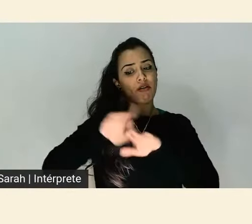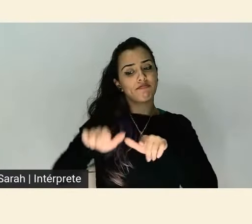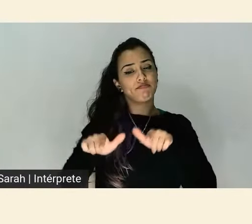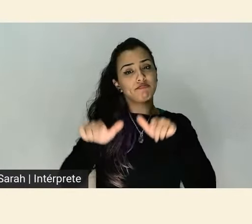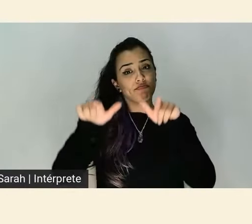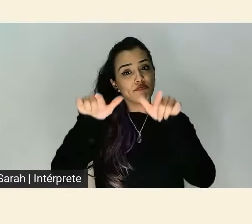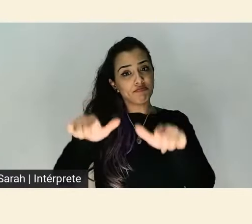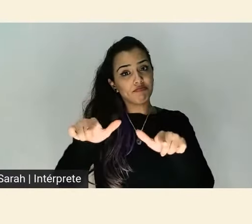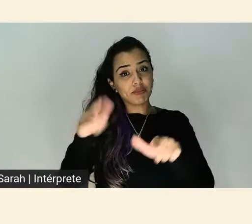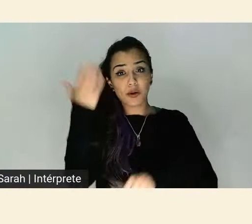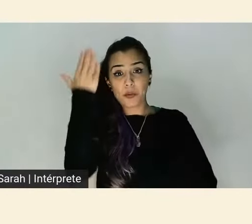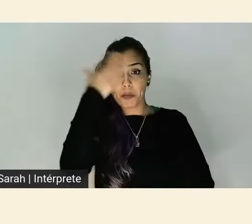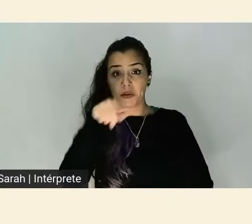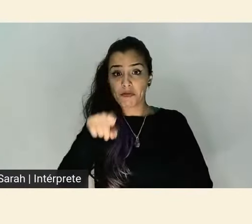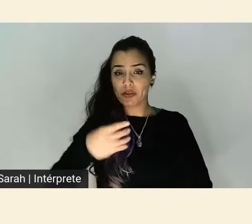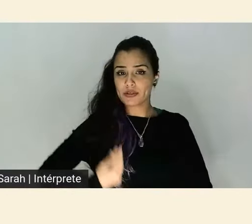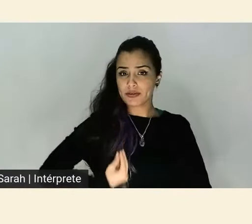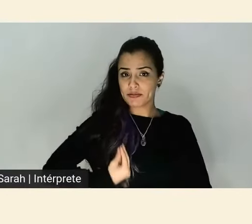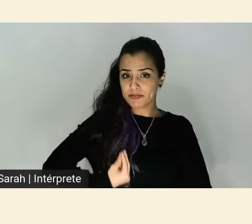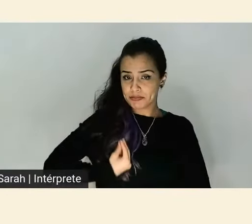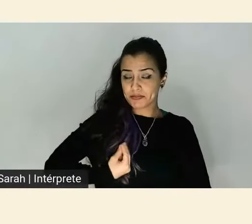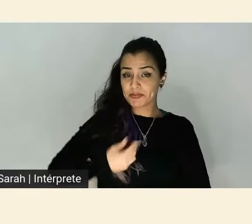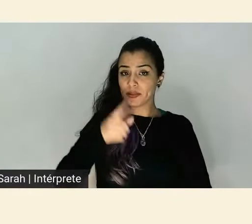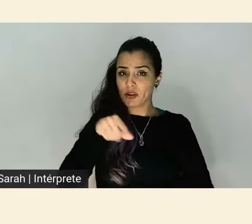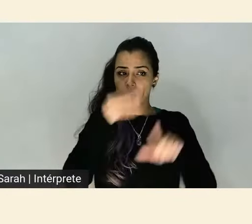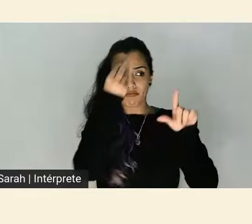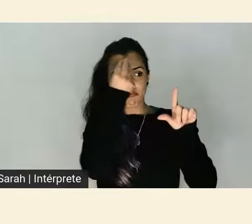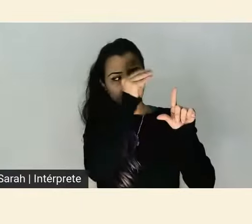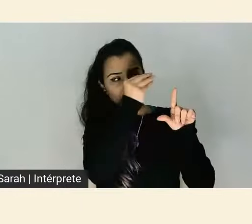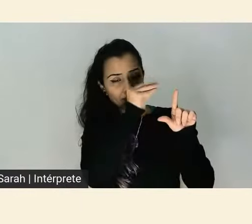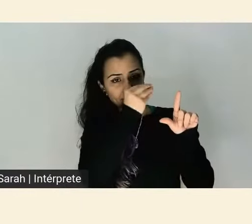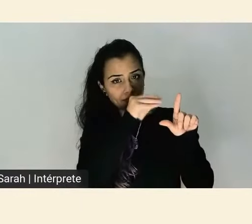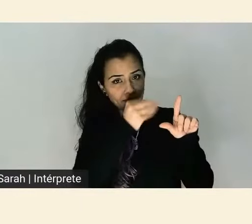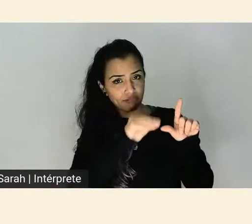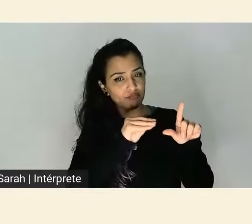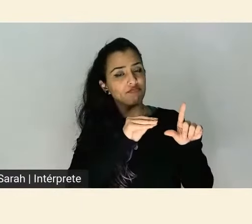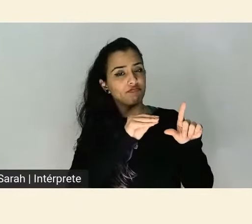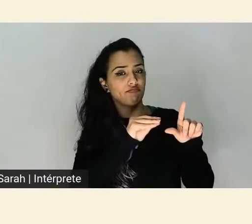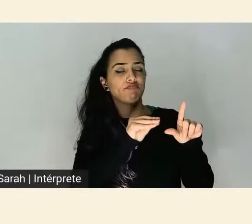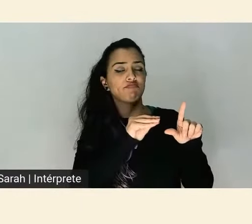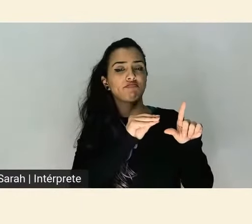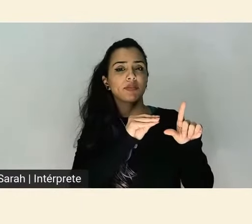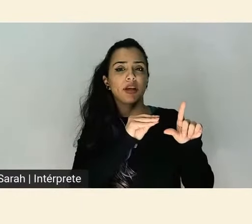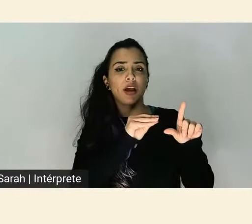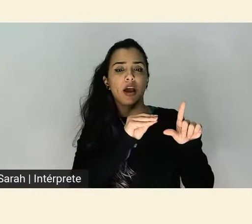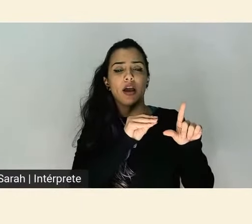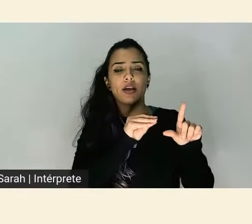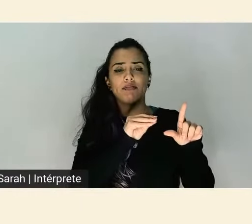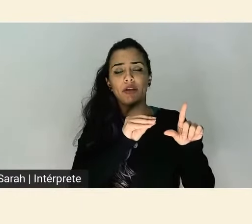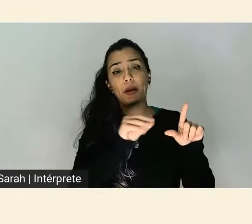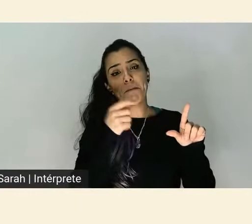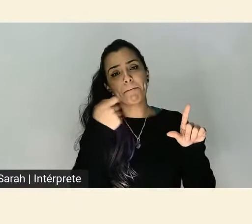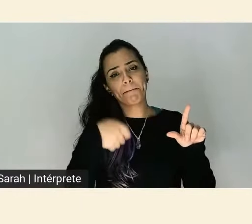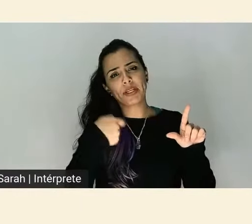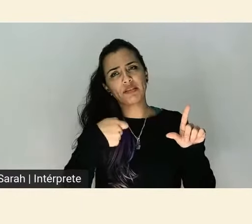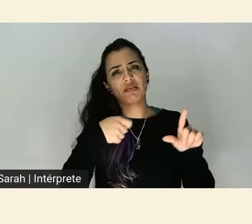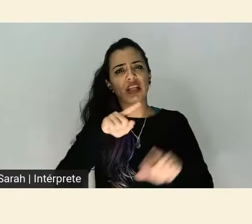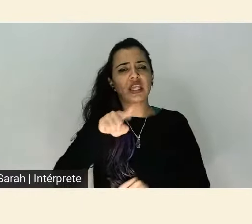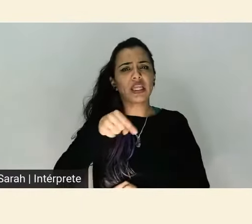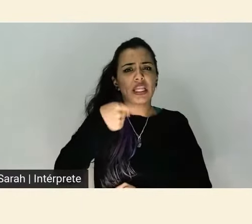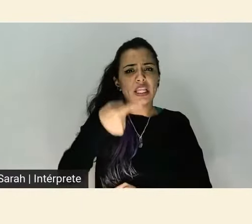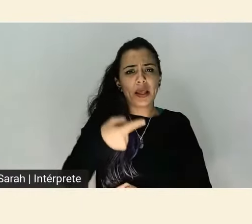dos eventos. Ele é um formulário, está no formato digital, e essa declaração vai ser emitida depois do